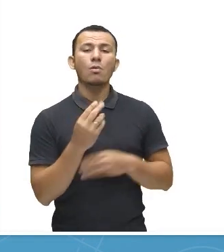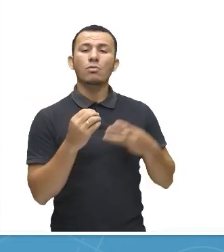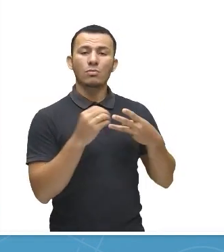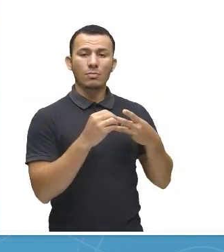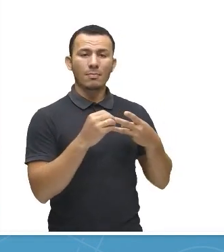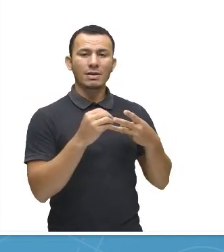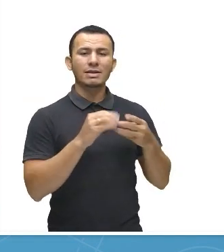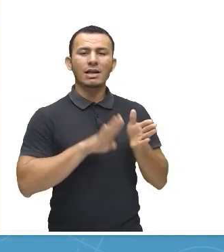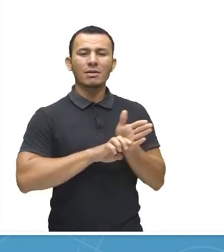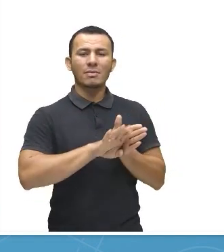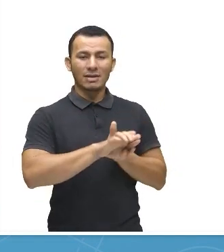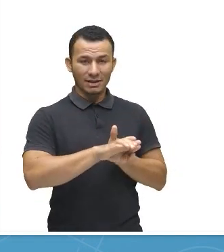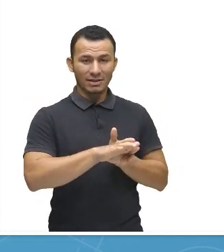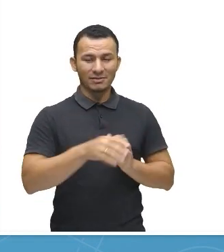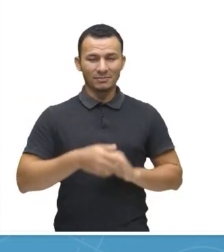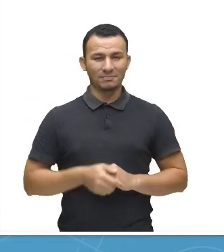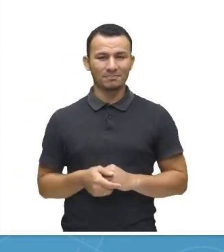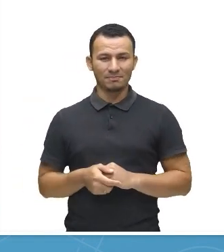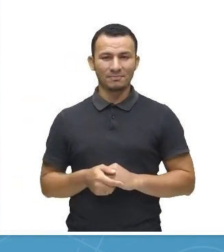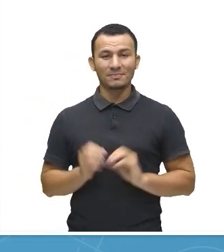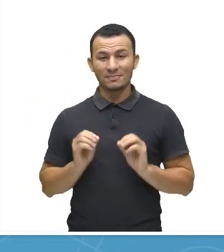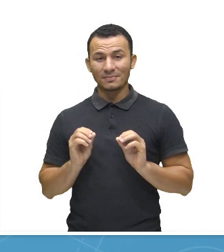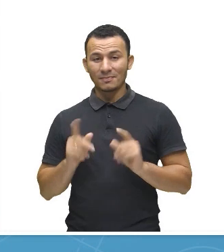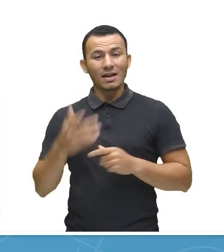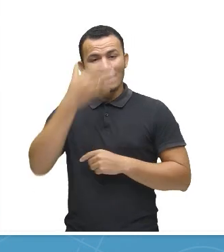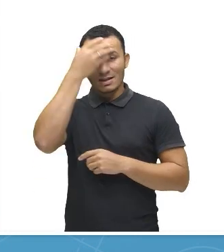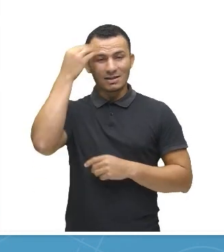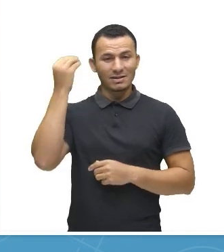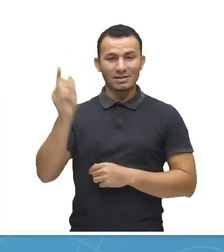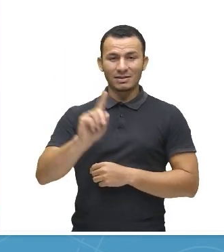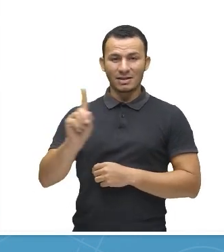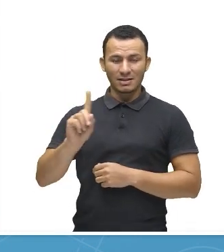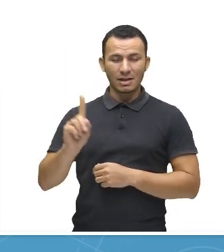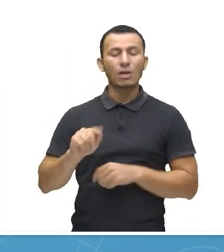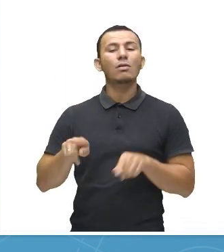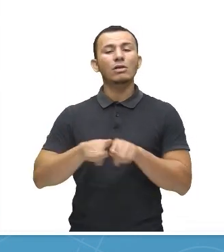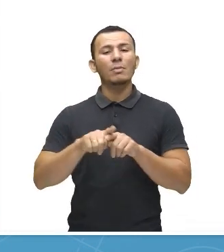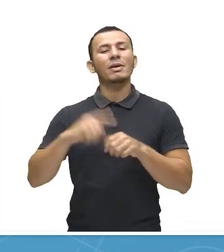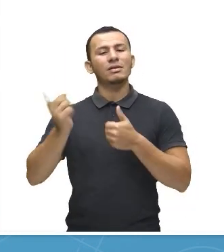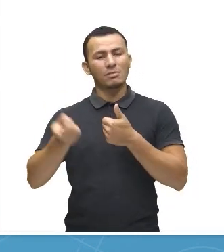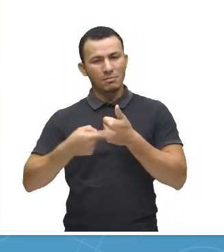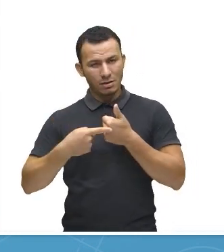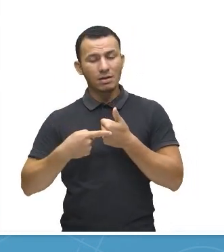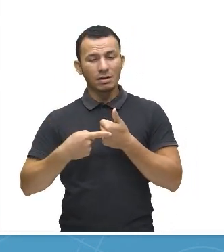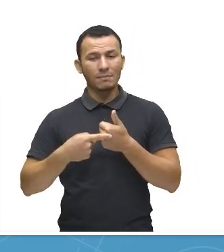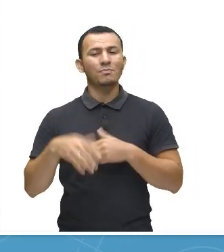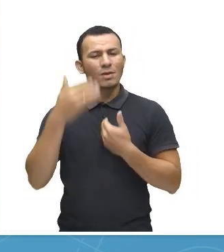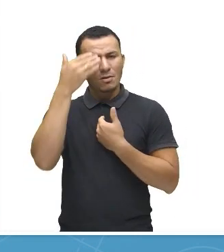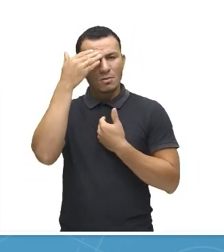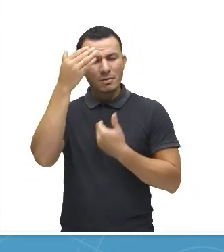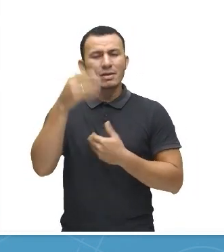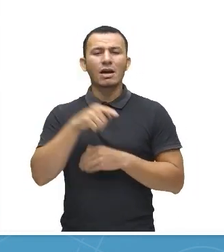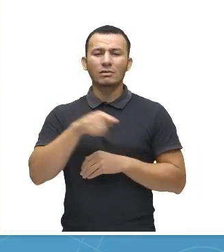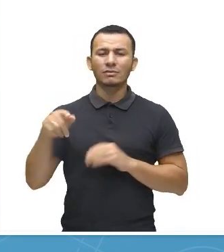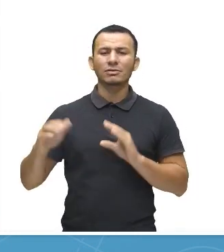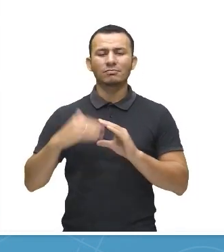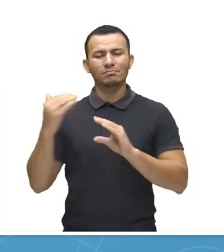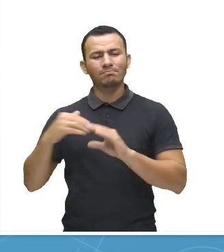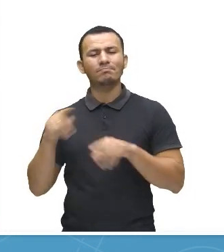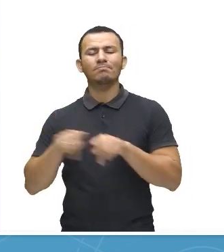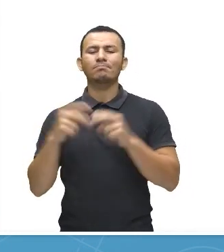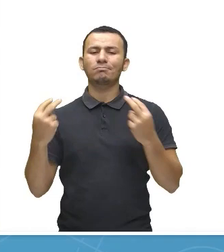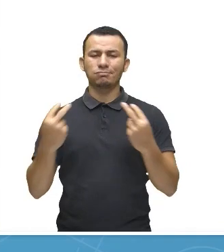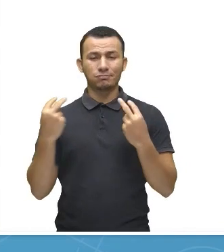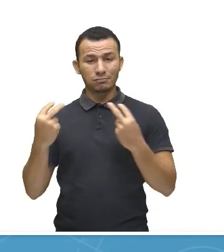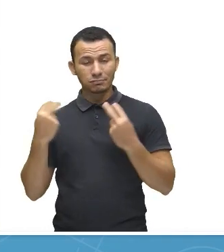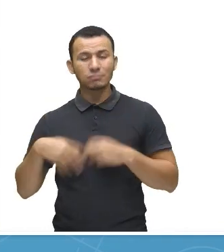célula bacteriana. Muito bem, não esqueçam aí de nos marcar. Muito obrigada pela atenção.